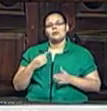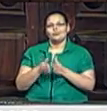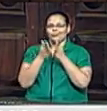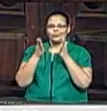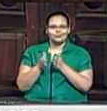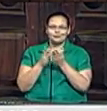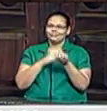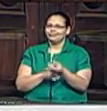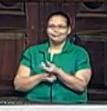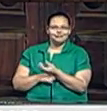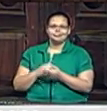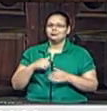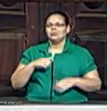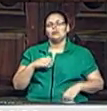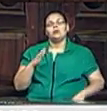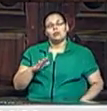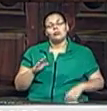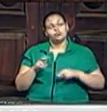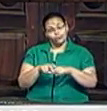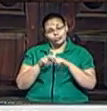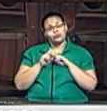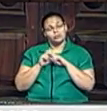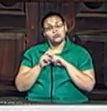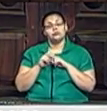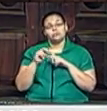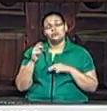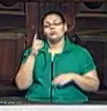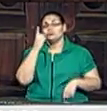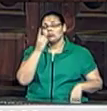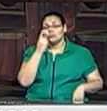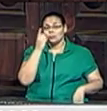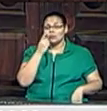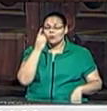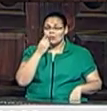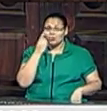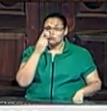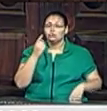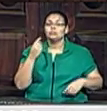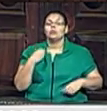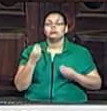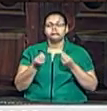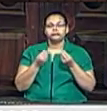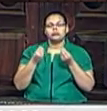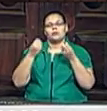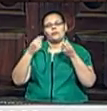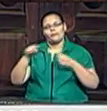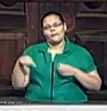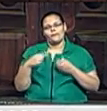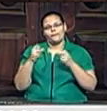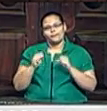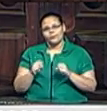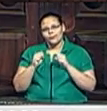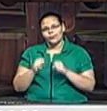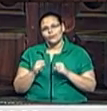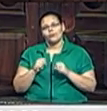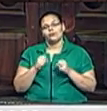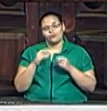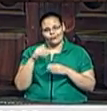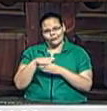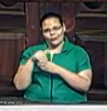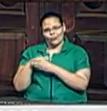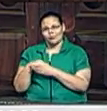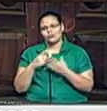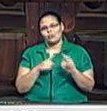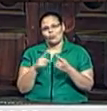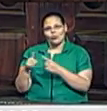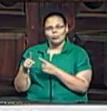pobreza extrema. Por isso, trago aqui os senhores deputados os argumentos necessários para que possamos votar contra e derrubar